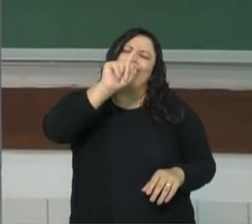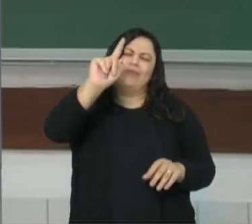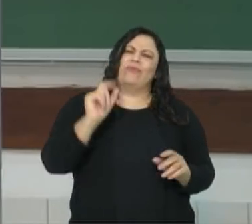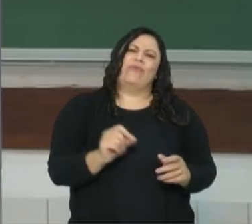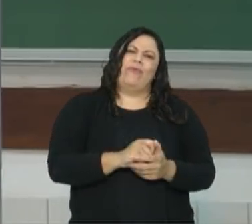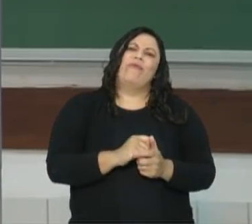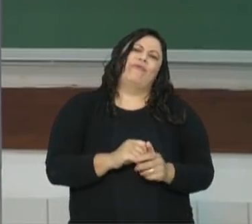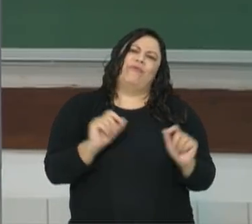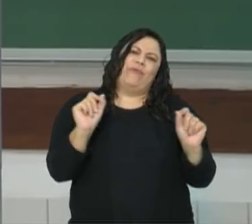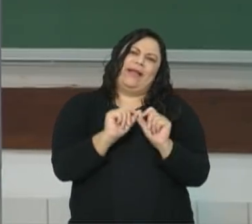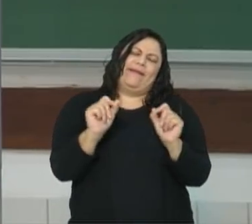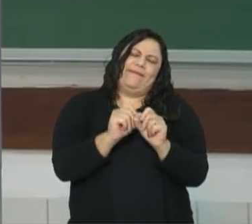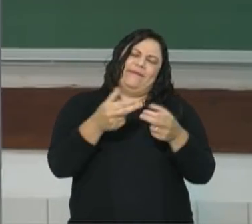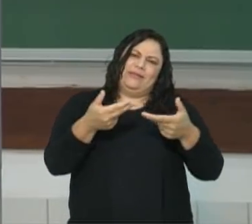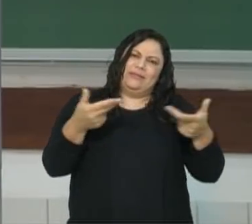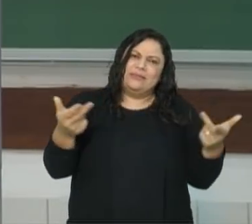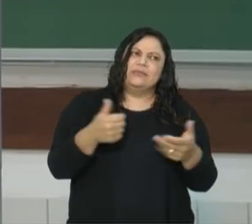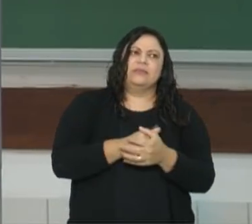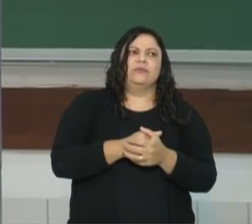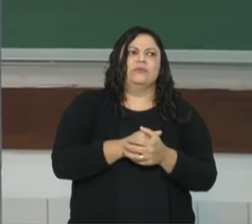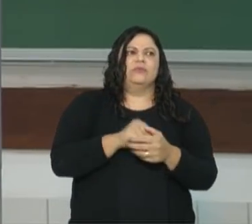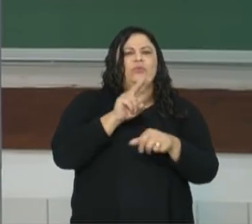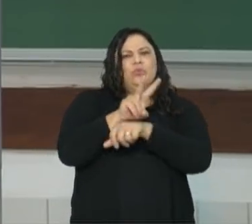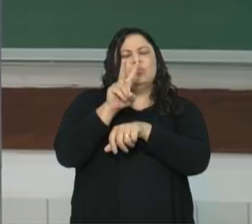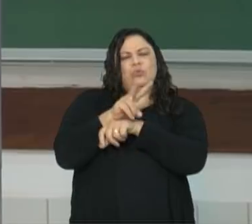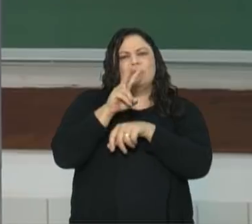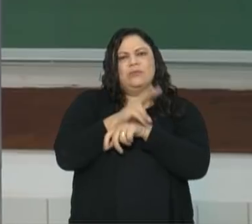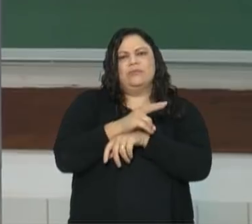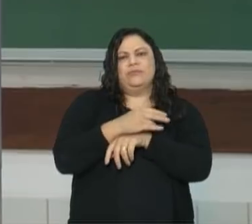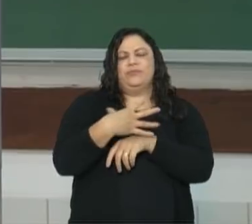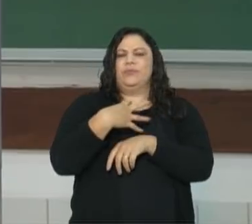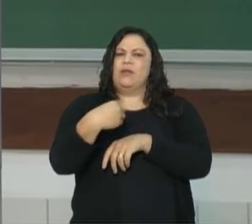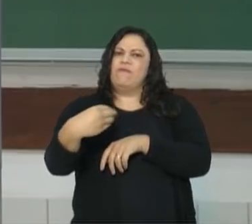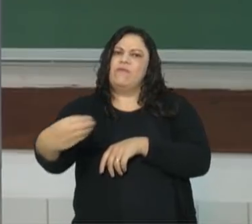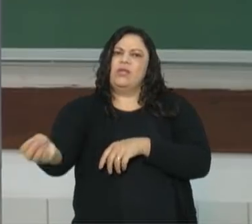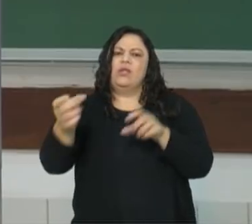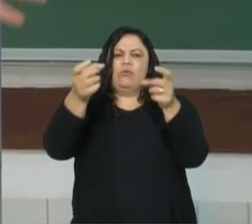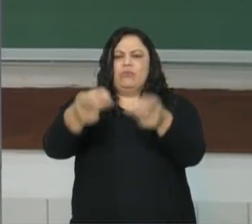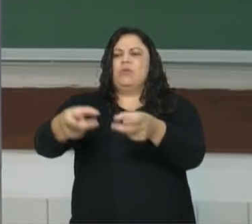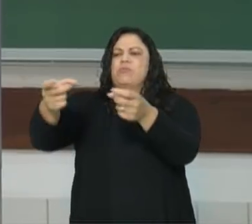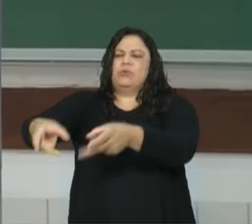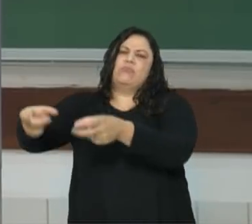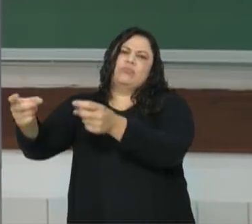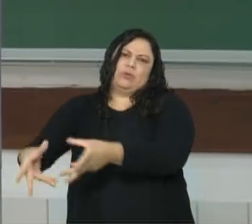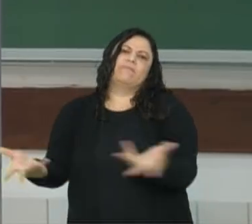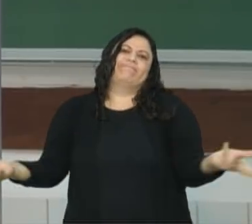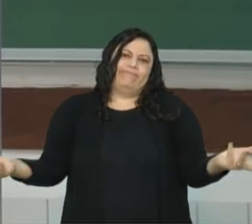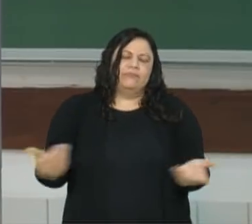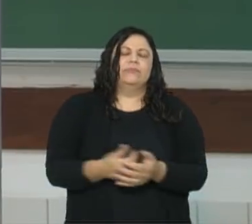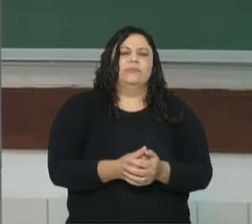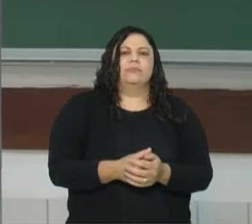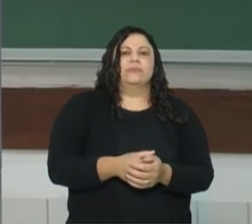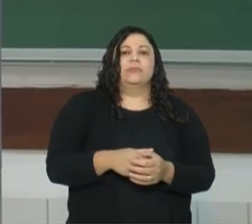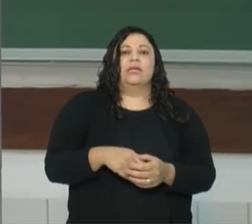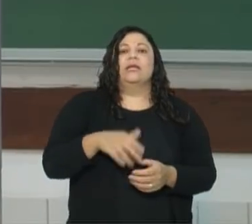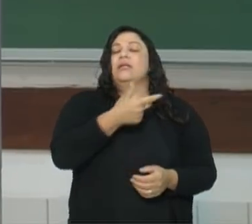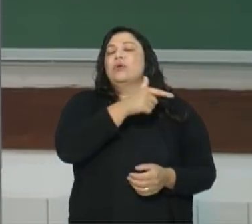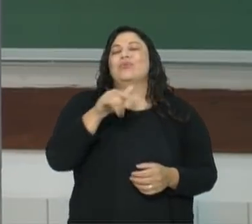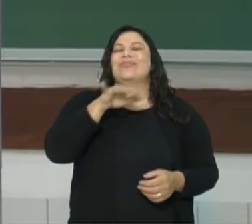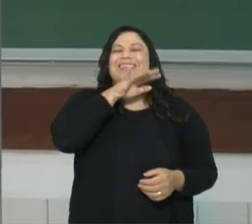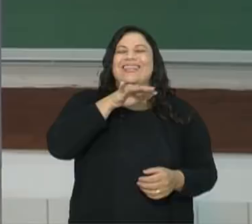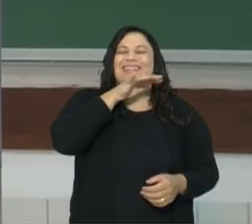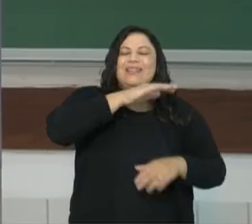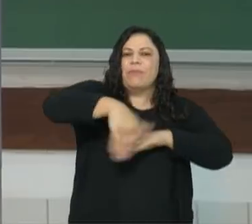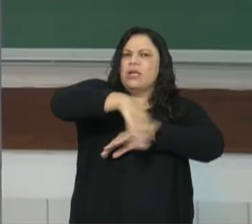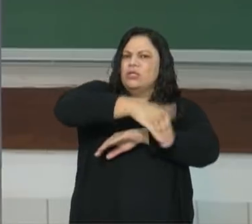que você não vai ter condição de cuidar dos filhotes. Ele não vai gerar filhotes que ficarão abandonados, logo não teremos mais animais de rua. Você está